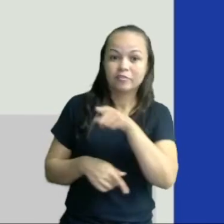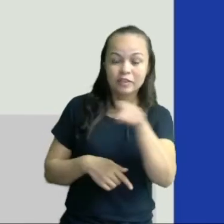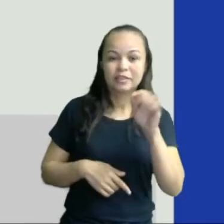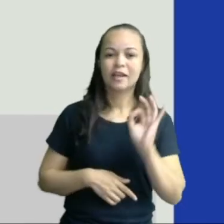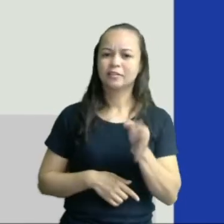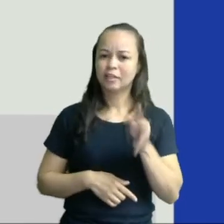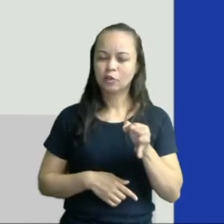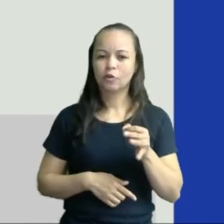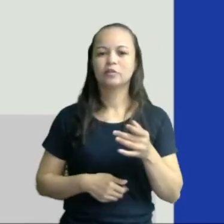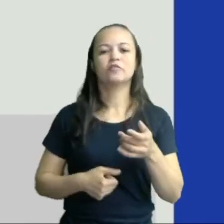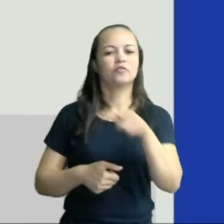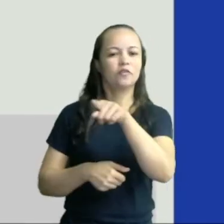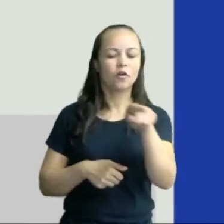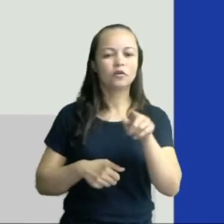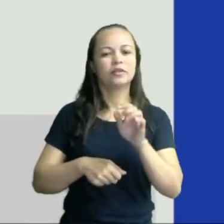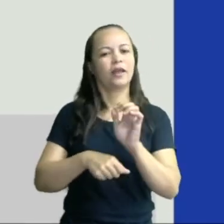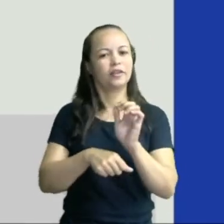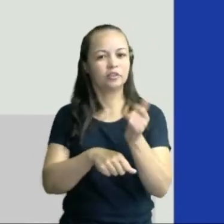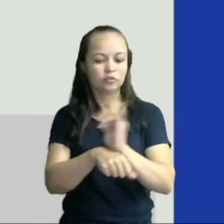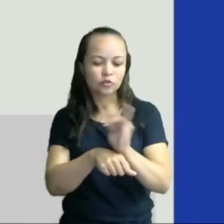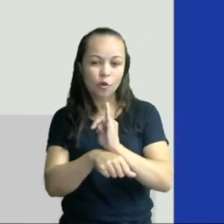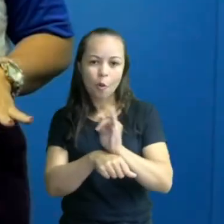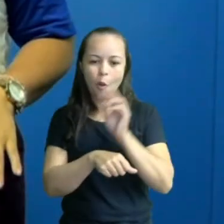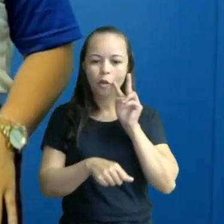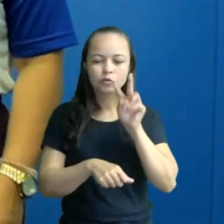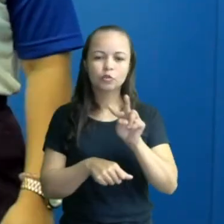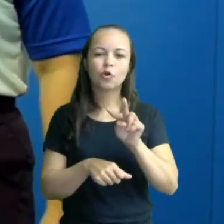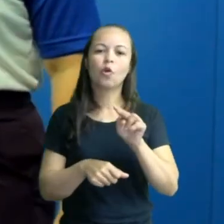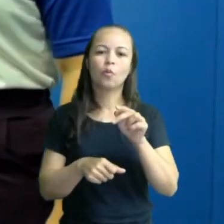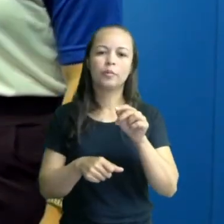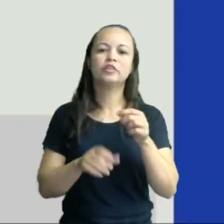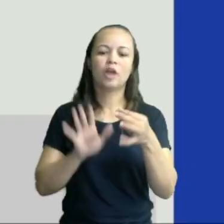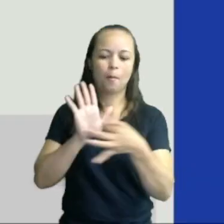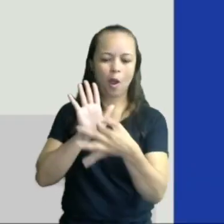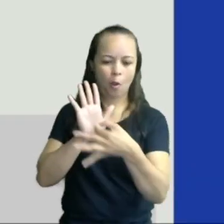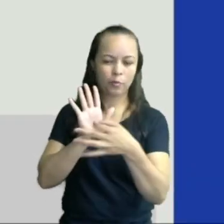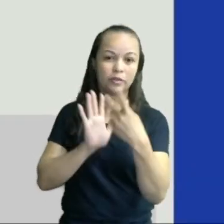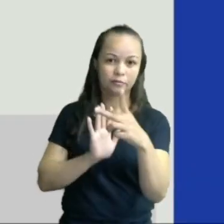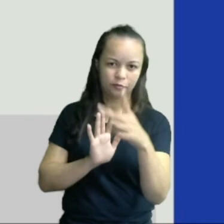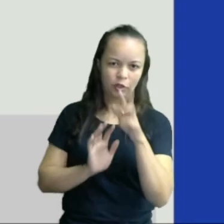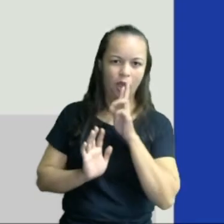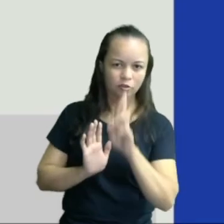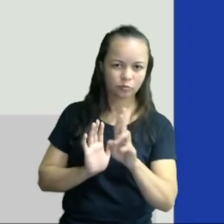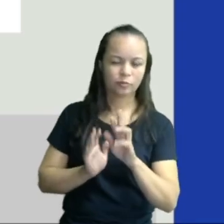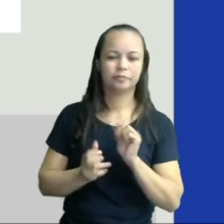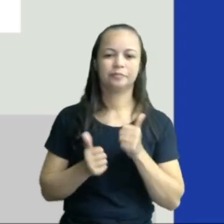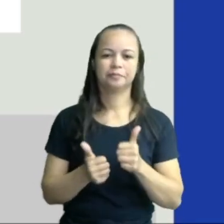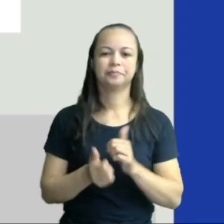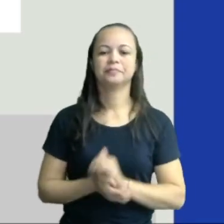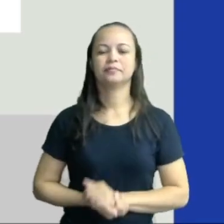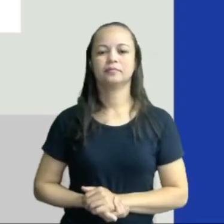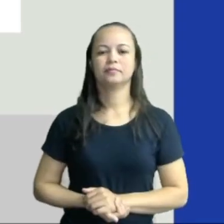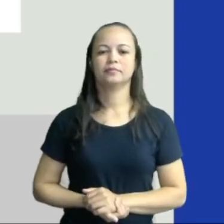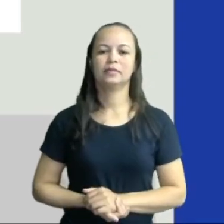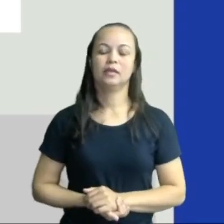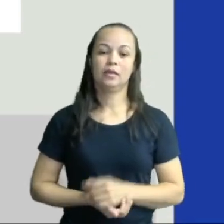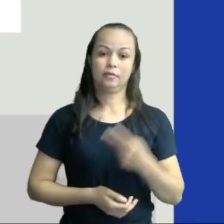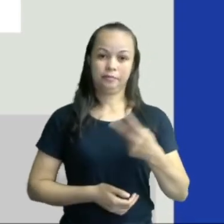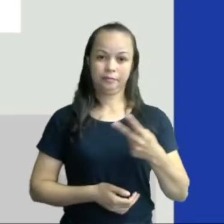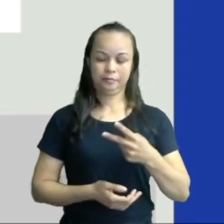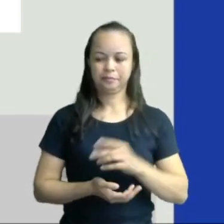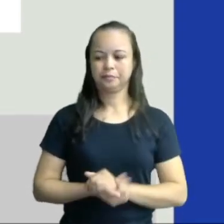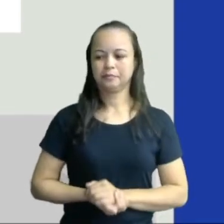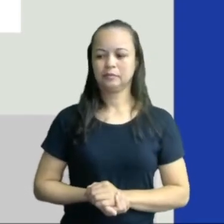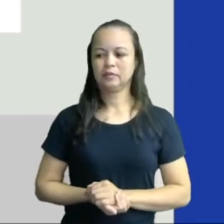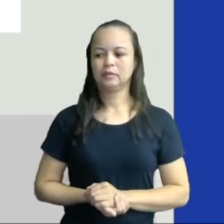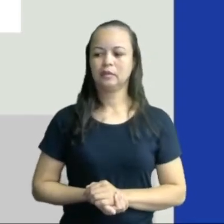pelo YouTube, já comenta, já coloca aí a tua resposta, tá bom? Vamos para a pergunta 2.